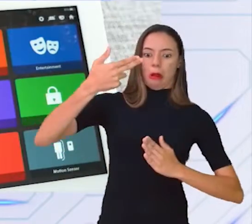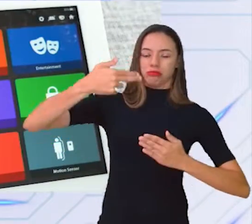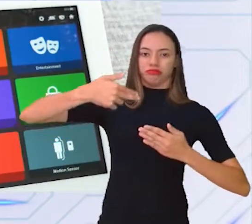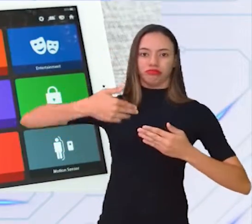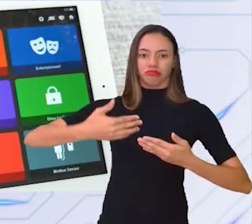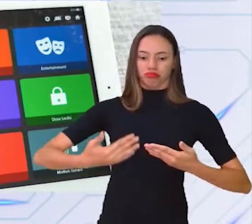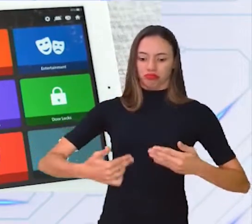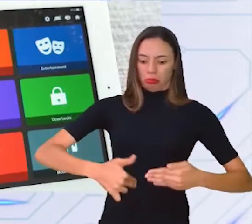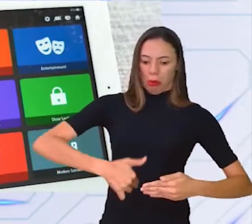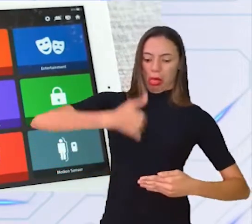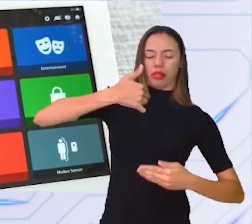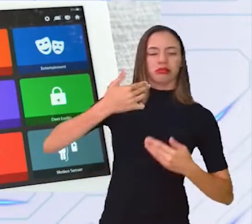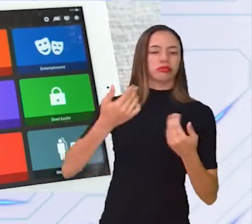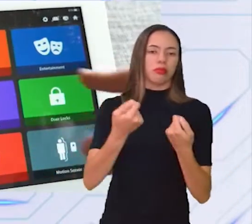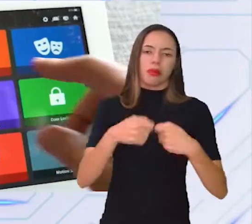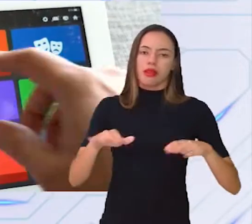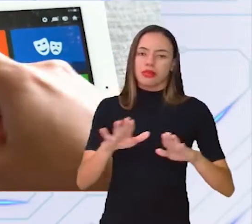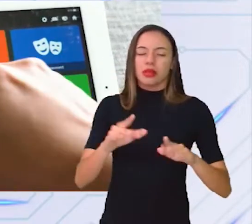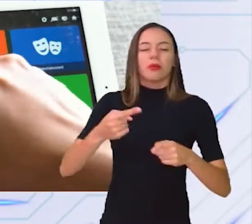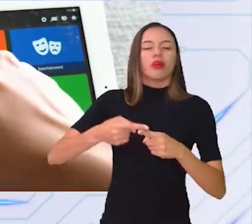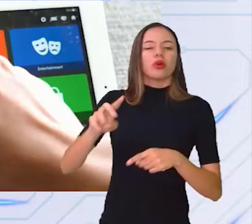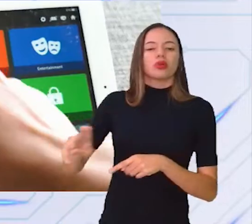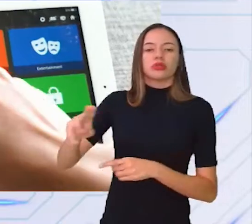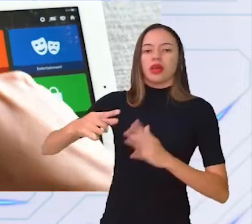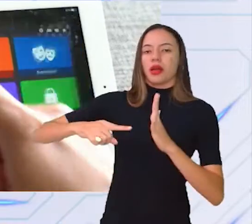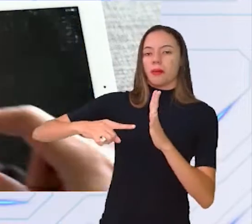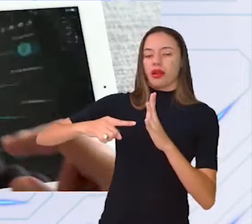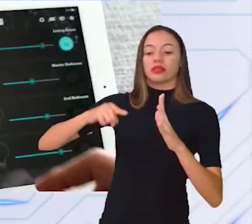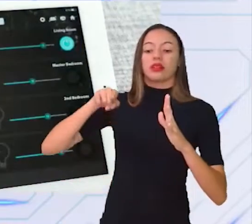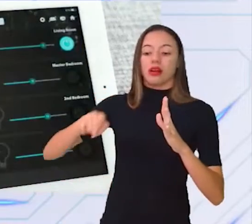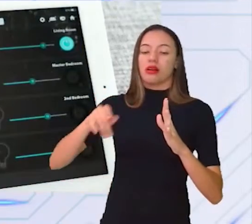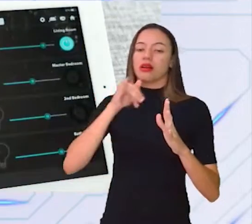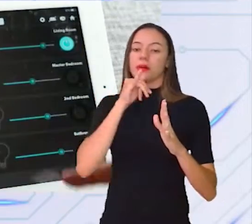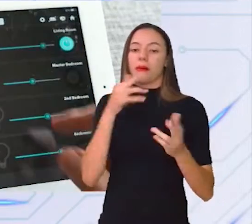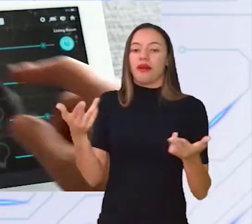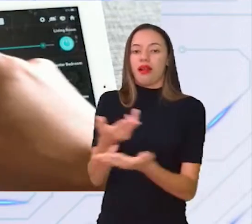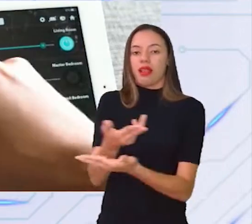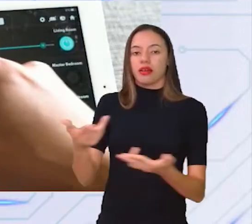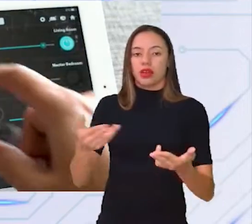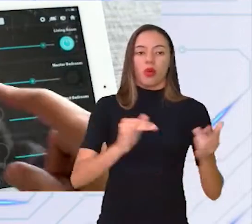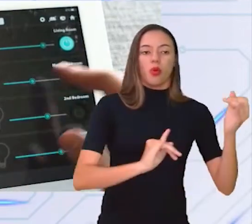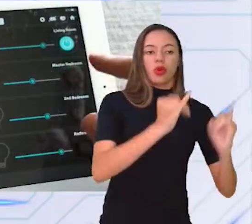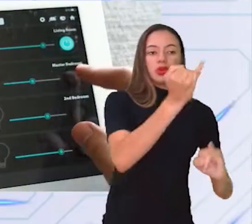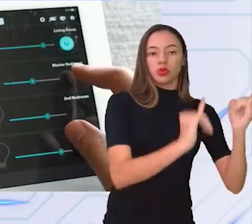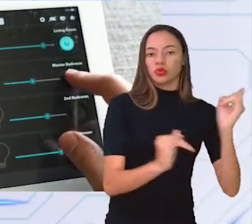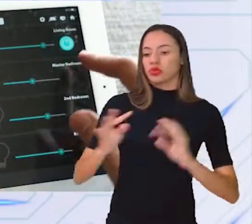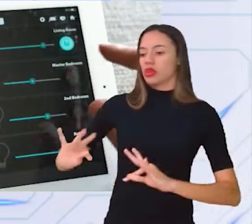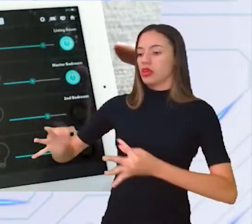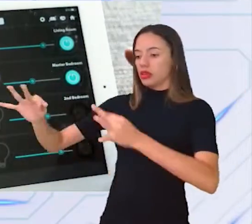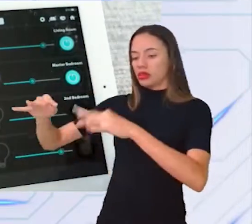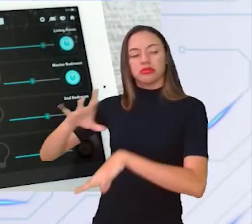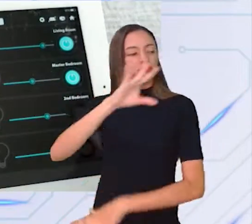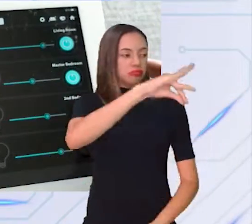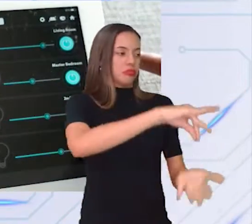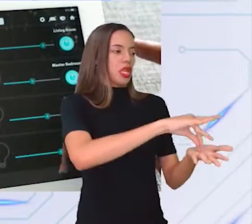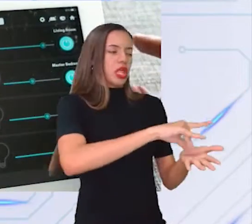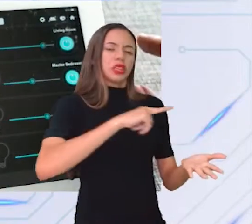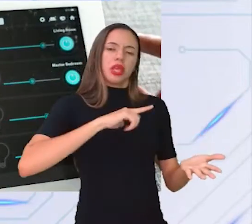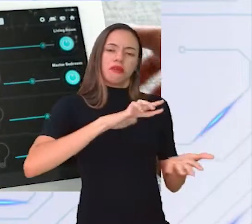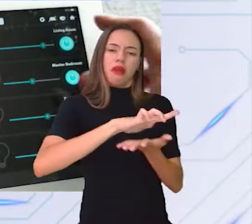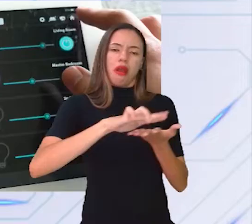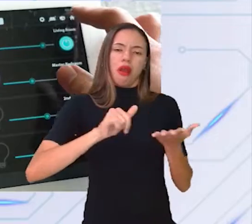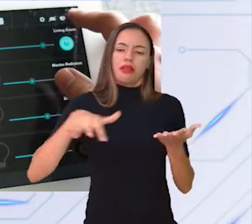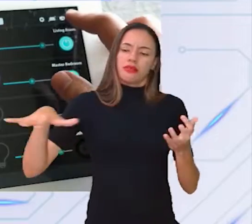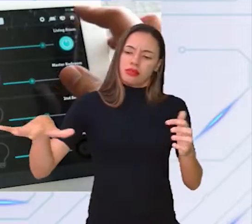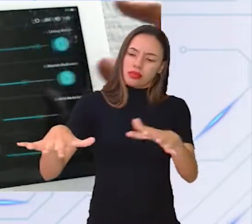falando da relação da indústria e a tecnologia, né? Isso, e indústria em várias áreas, né, Thiago? Exatamente. E aquele